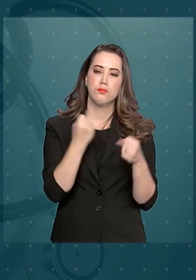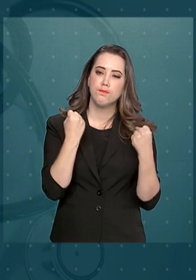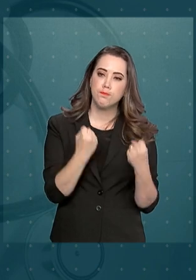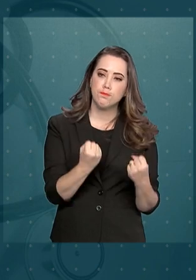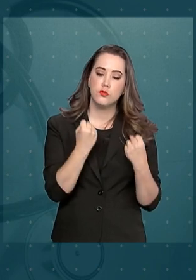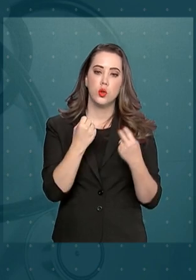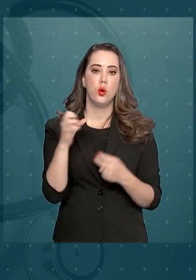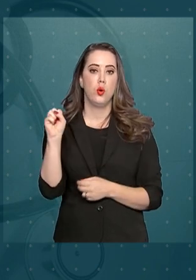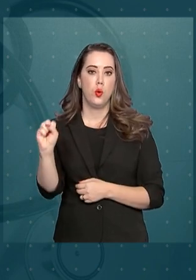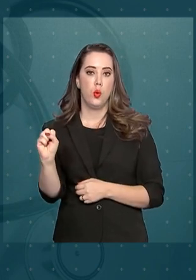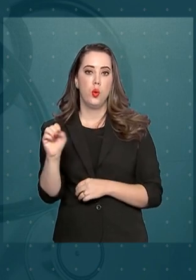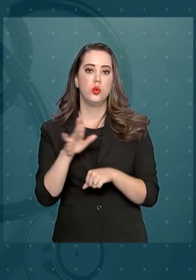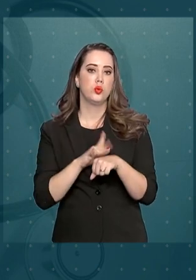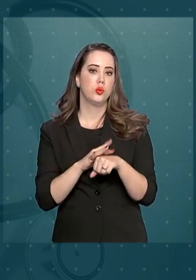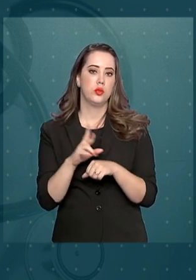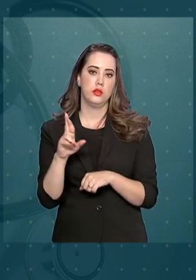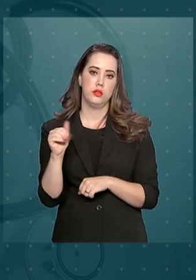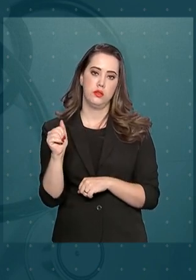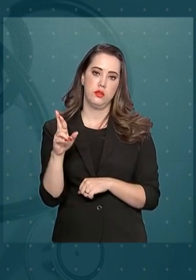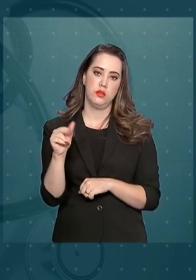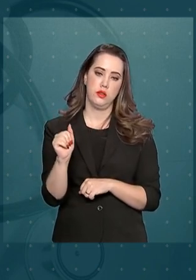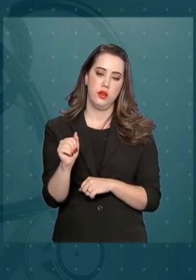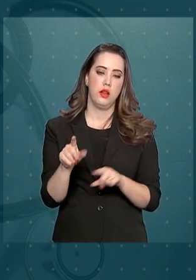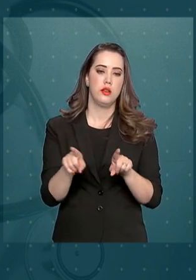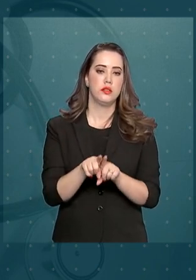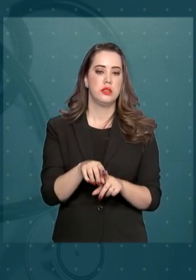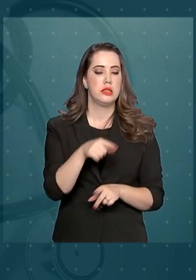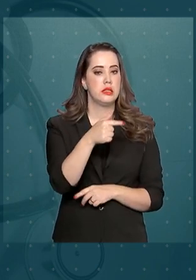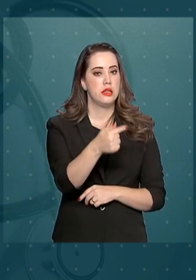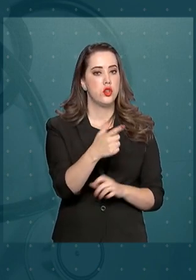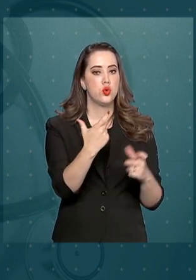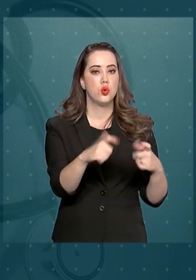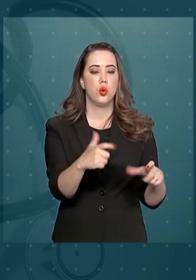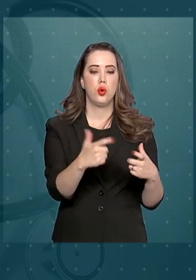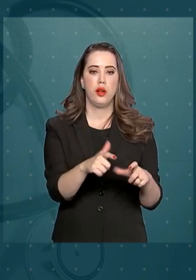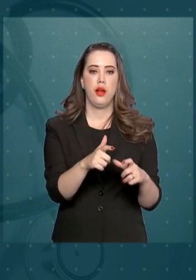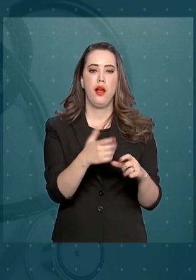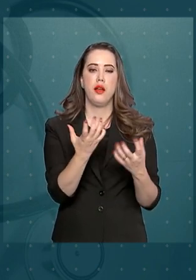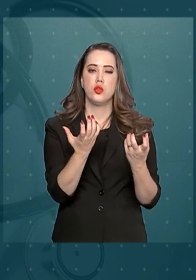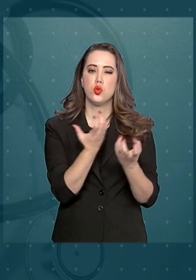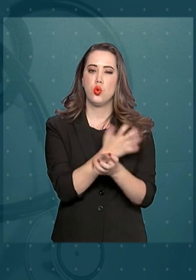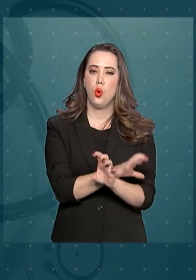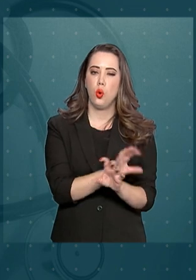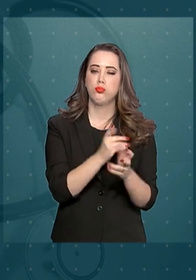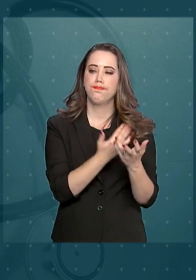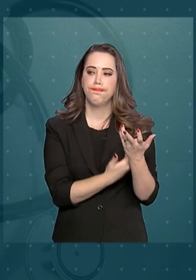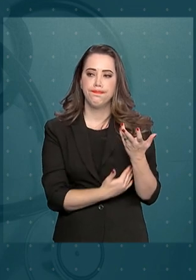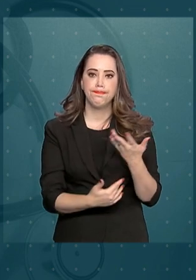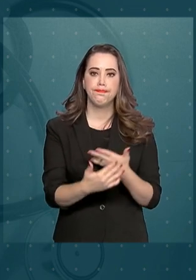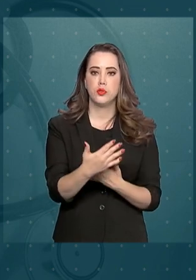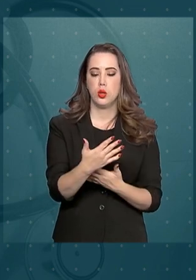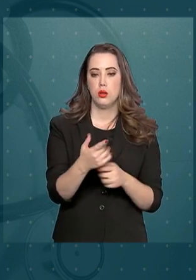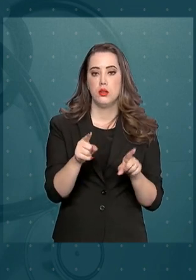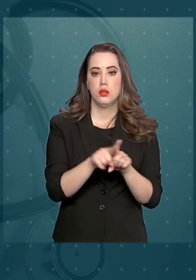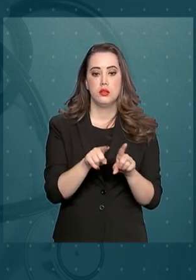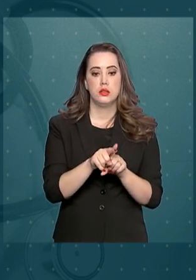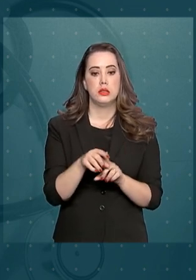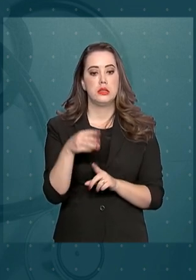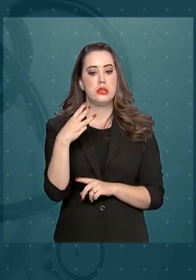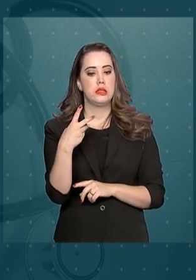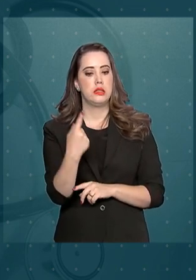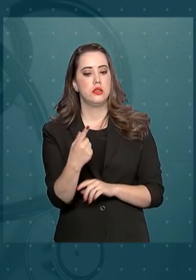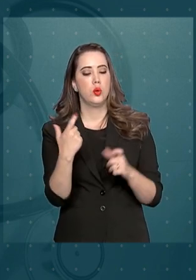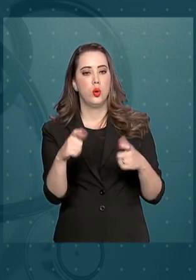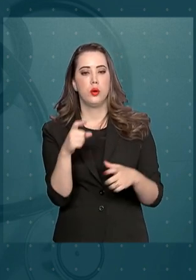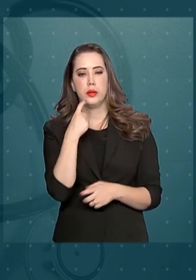8 especializados em doenças raras, 7 oficinas ortopédicas e 31 centros odontológicos, incluindo os